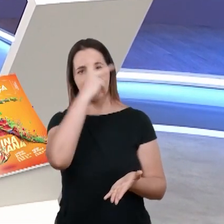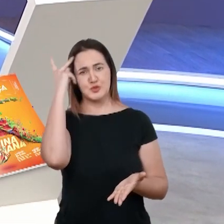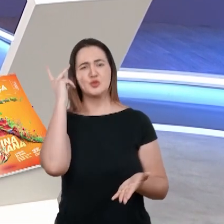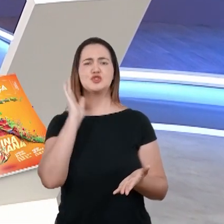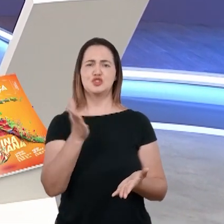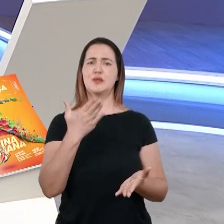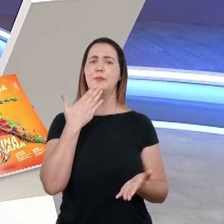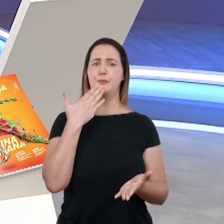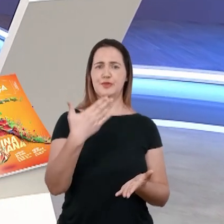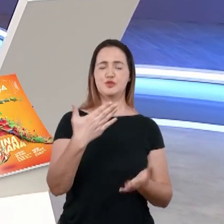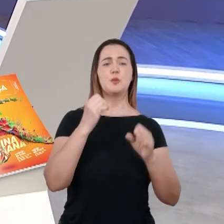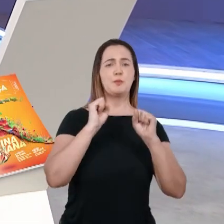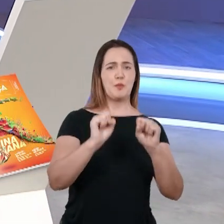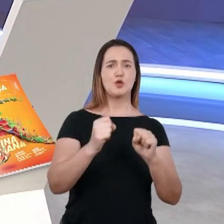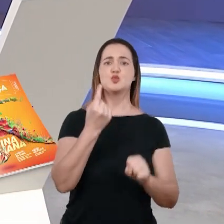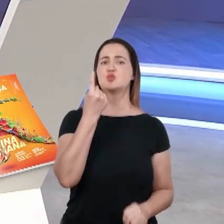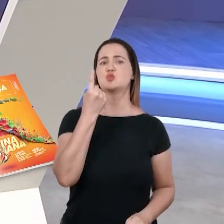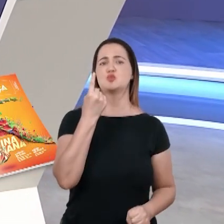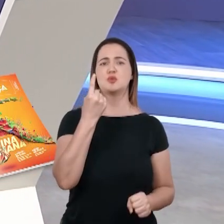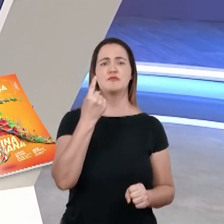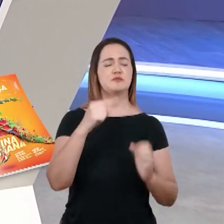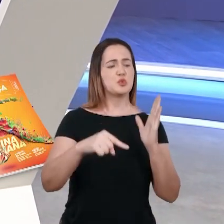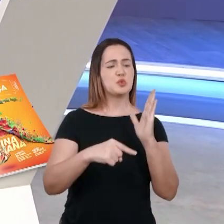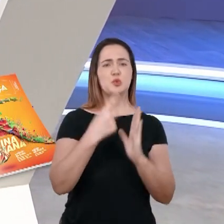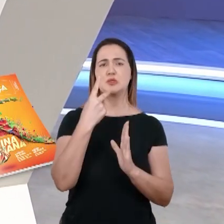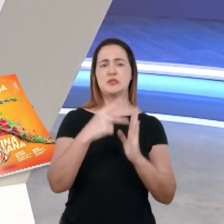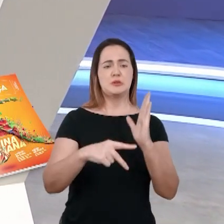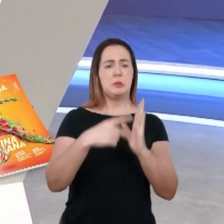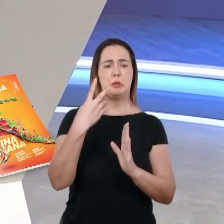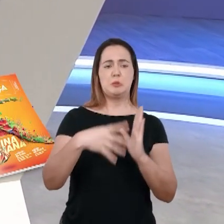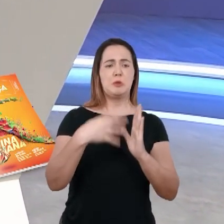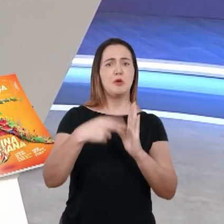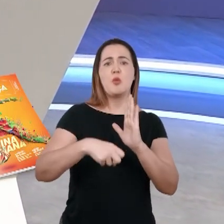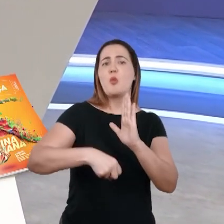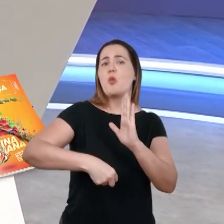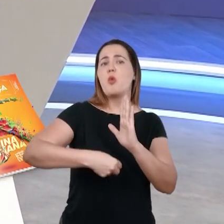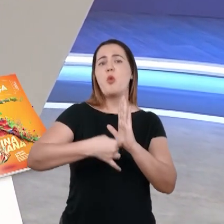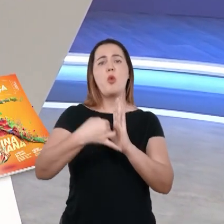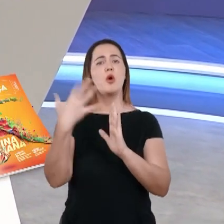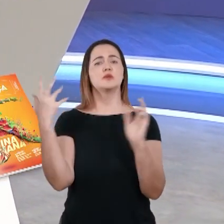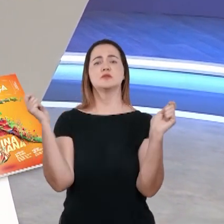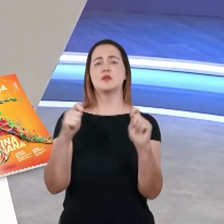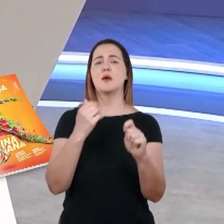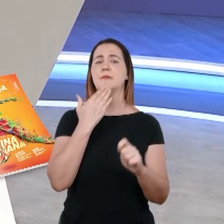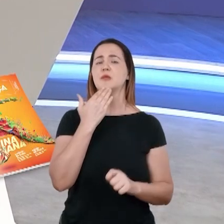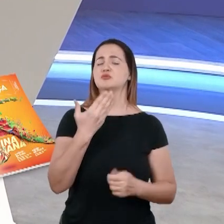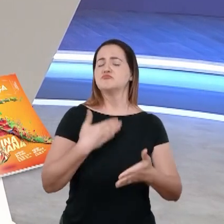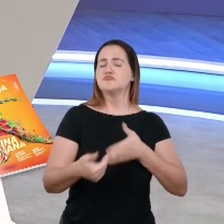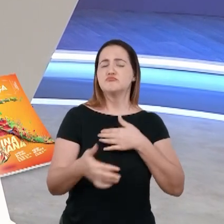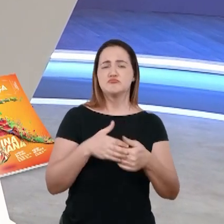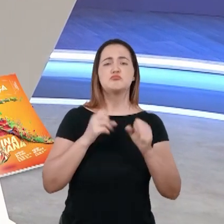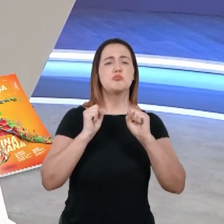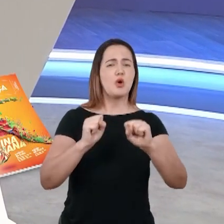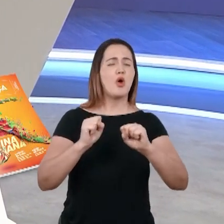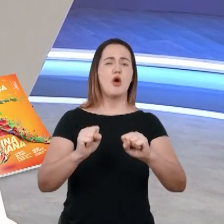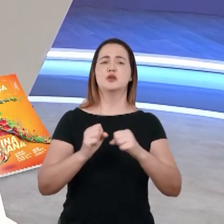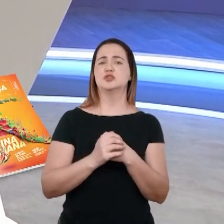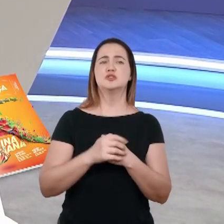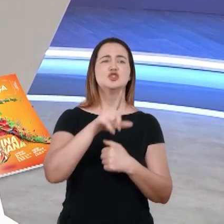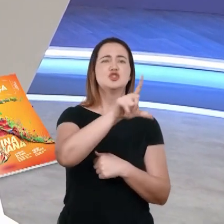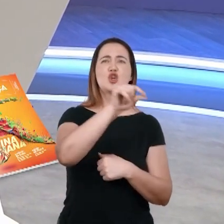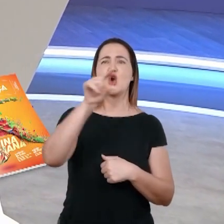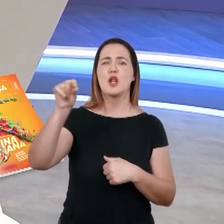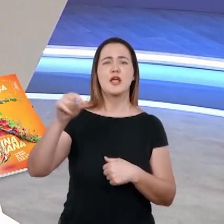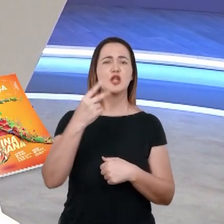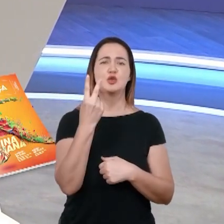já terminei, gostei muito. Eu posso pedir um outro material? Pode sim, não há nenhum problema. Nós vamos enviar para você a